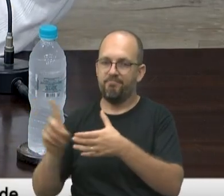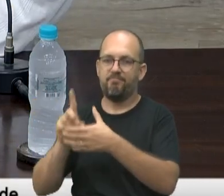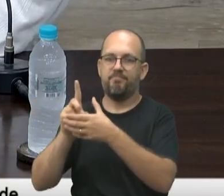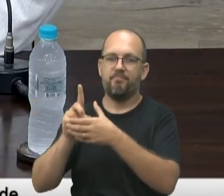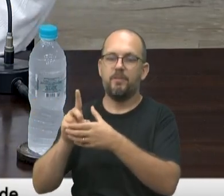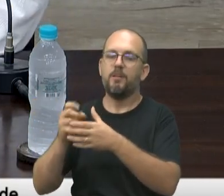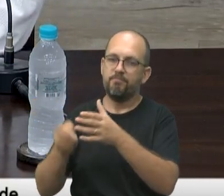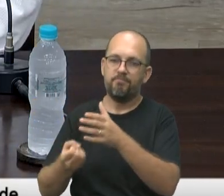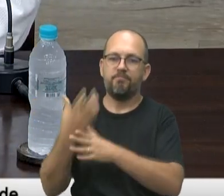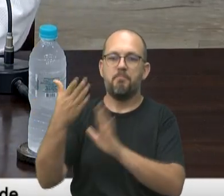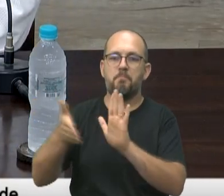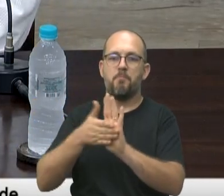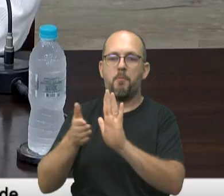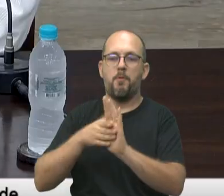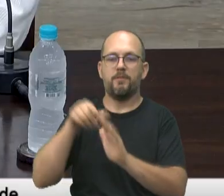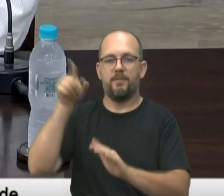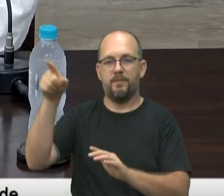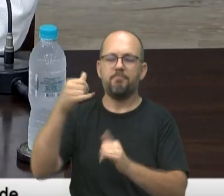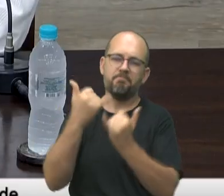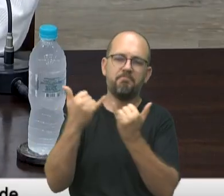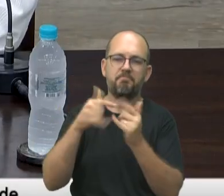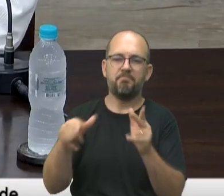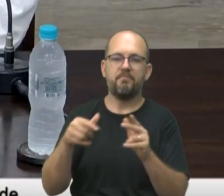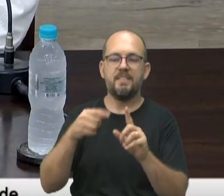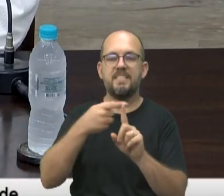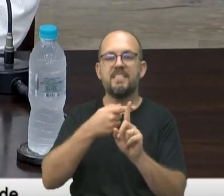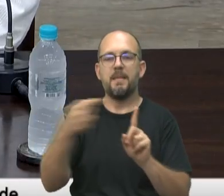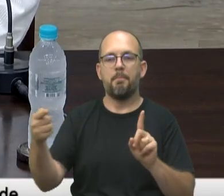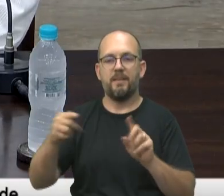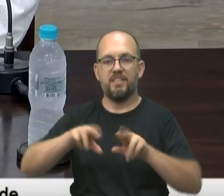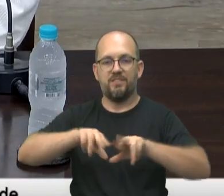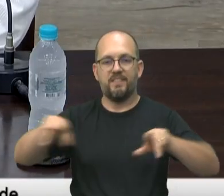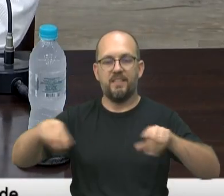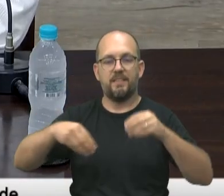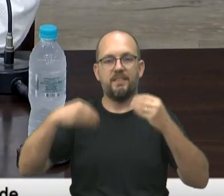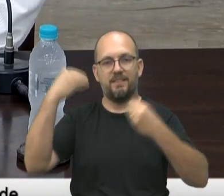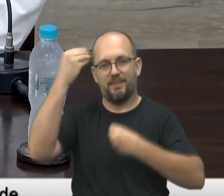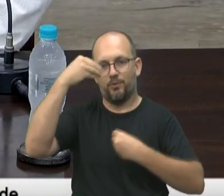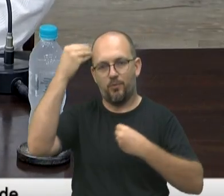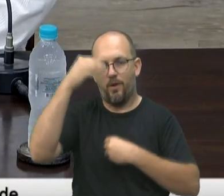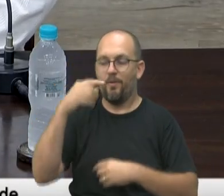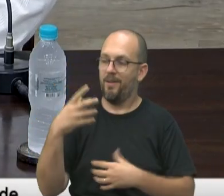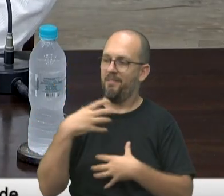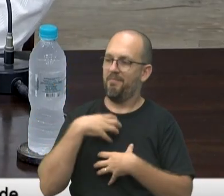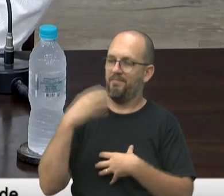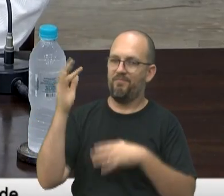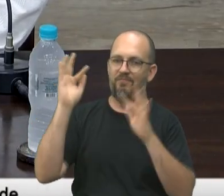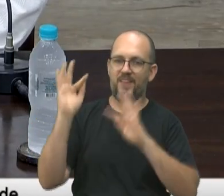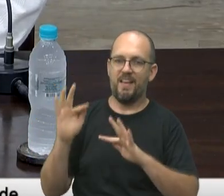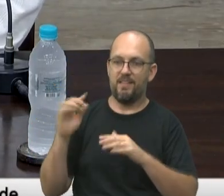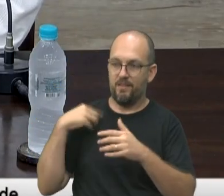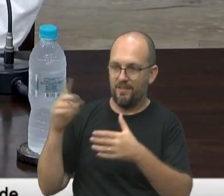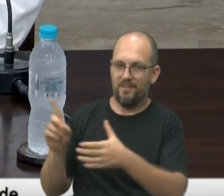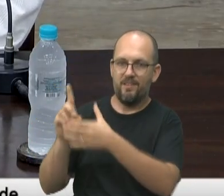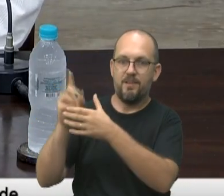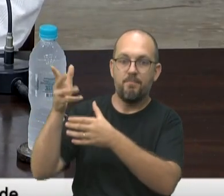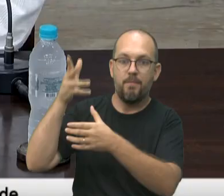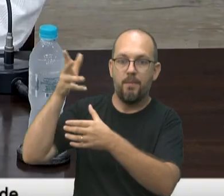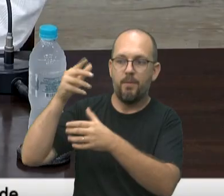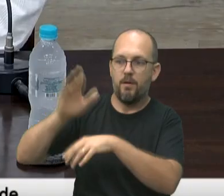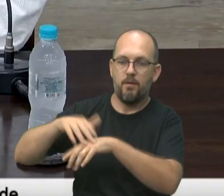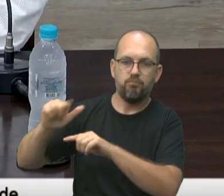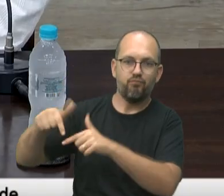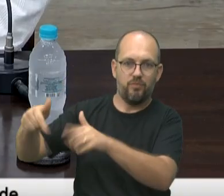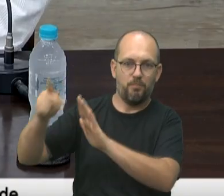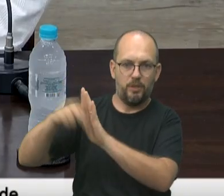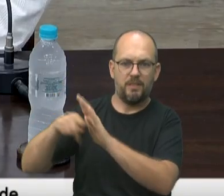Semana Municipal da Diversidade Sexual. E eu fiquei feliz, porque fiz uma fala, isso motivou um projeto, e Franca